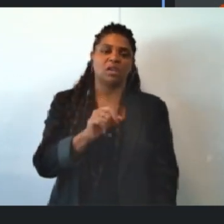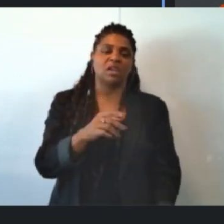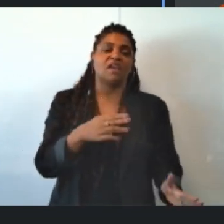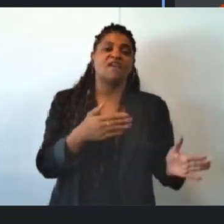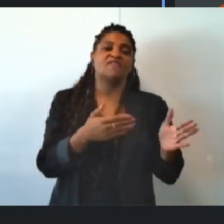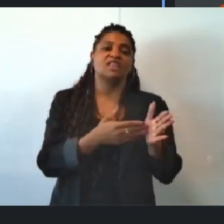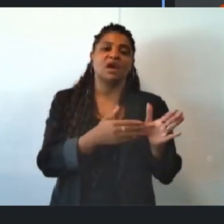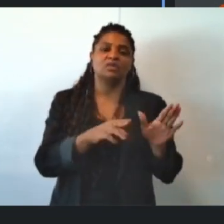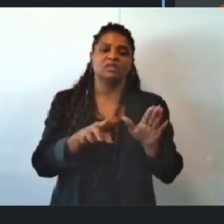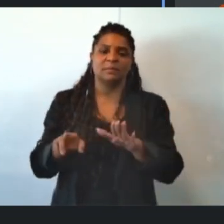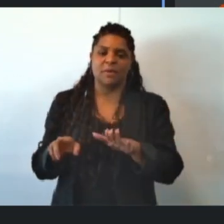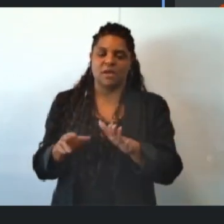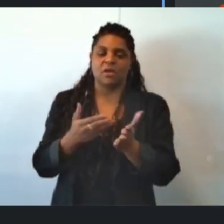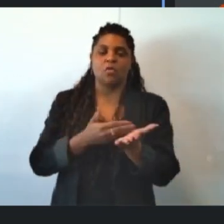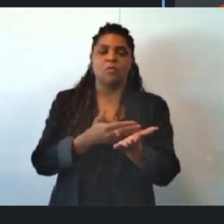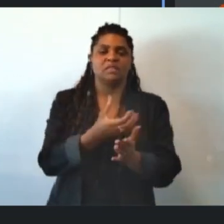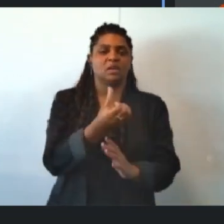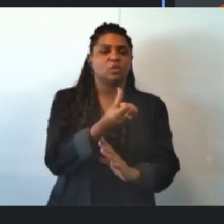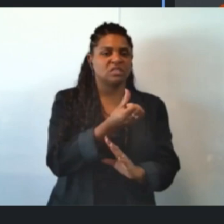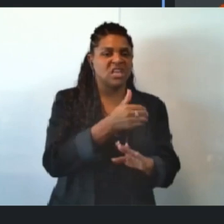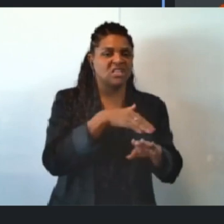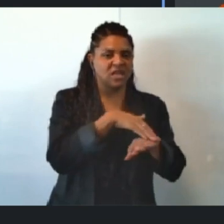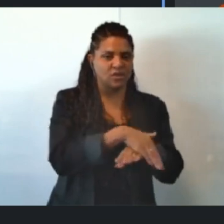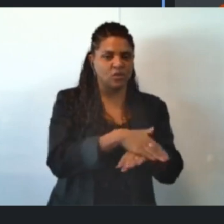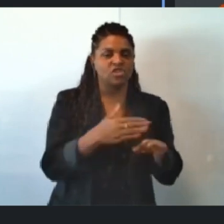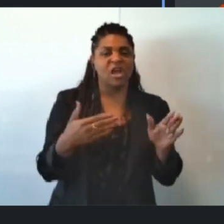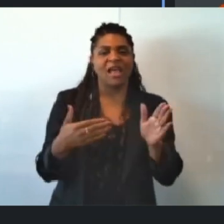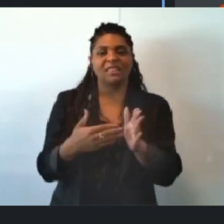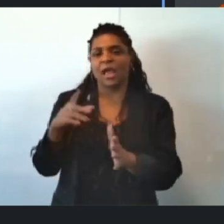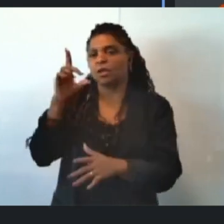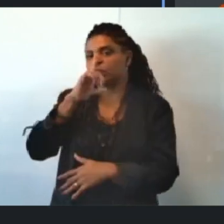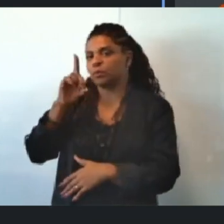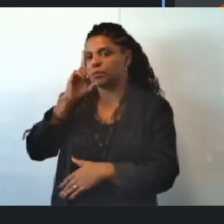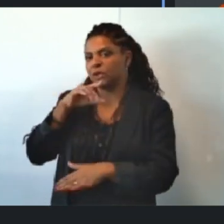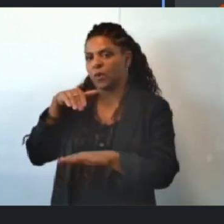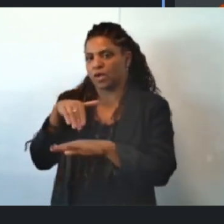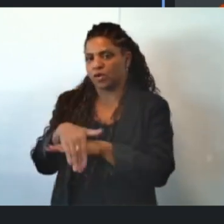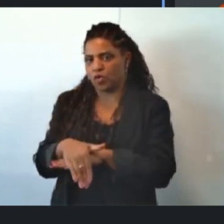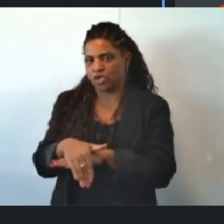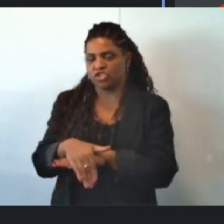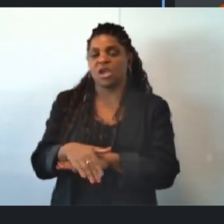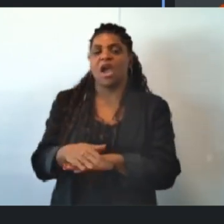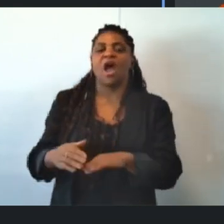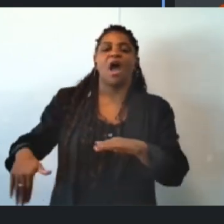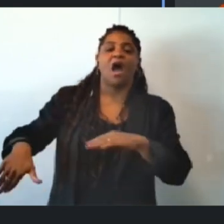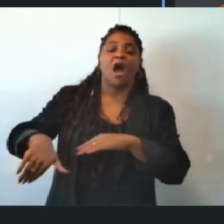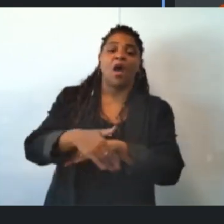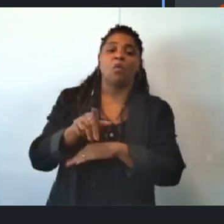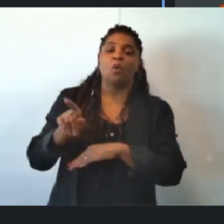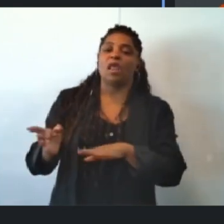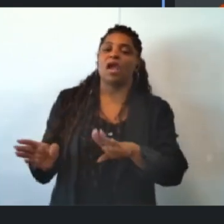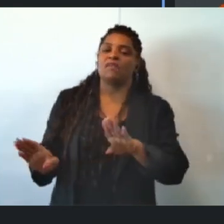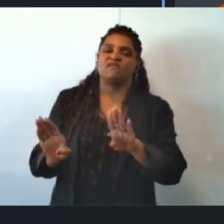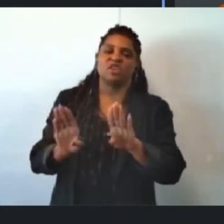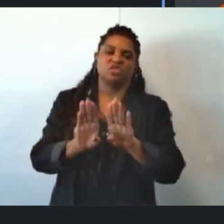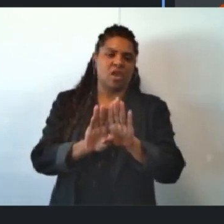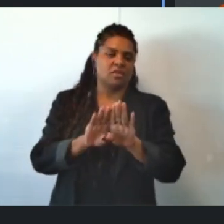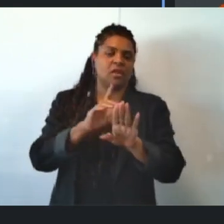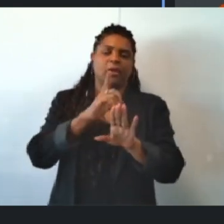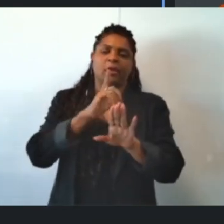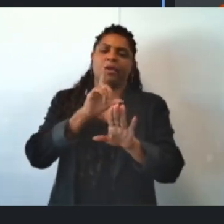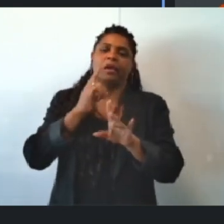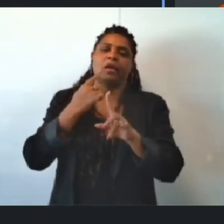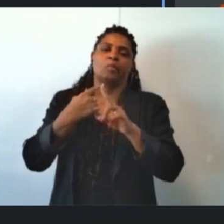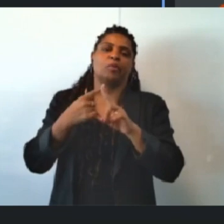à noite, já a rua Sapucaí já fica fechada, e nós temos vários tipos de eventos, não só da prefeitura,